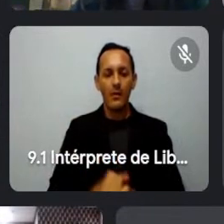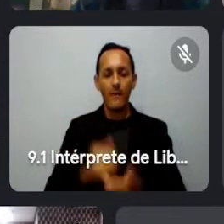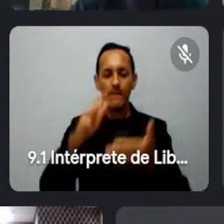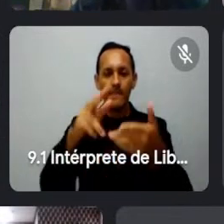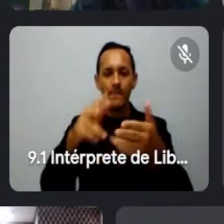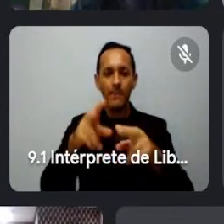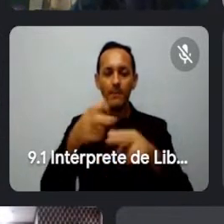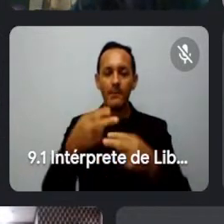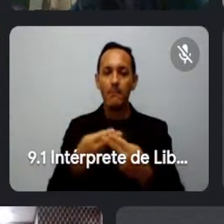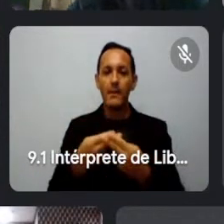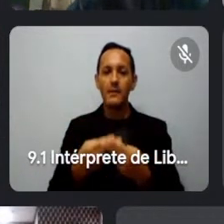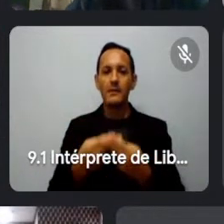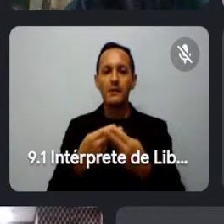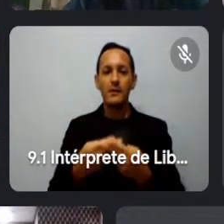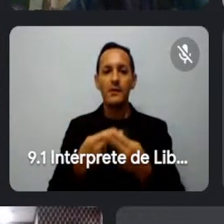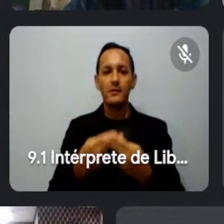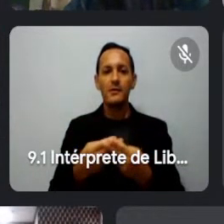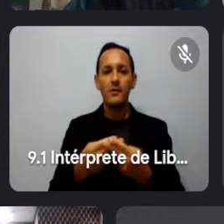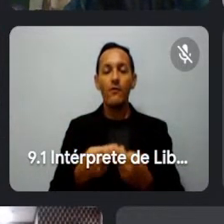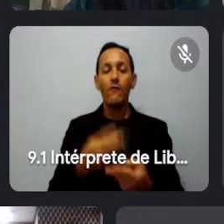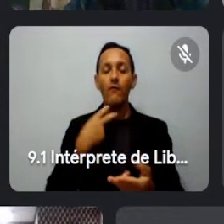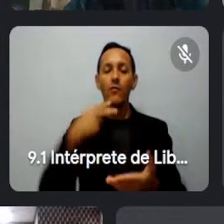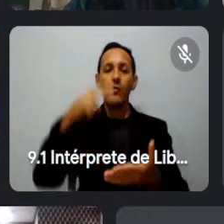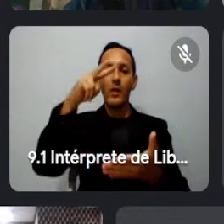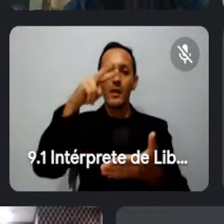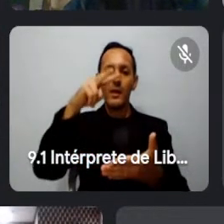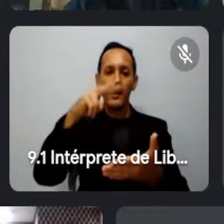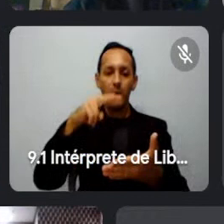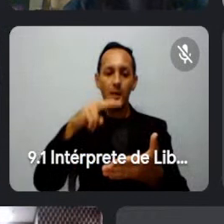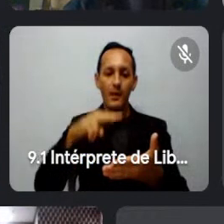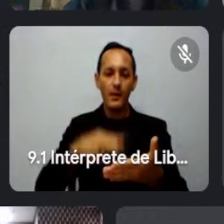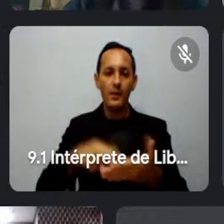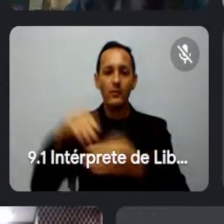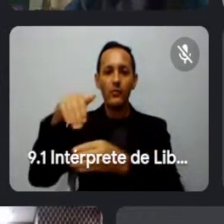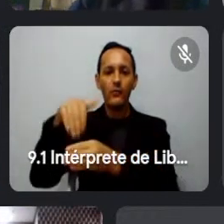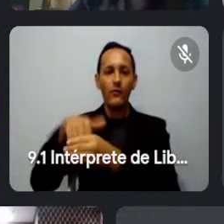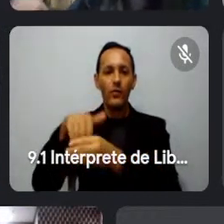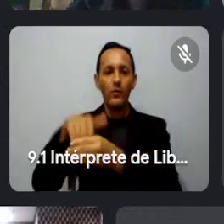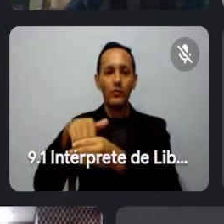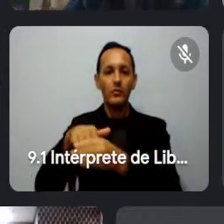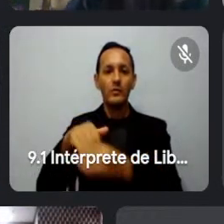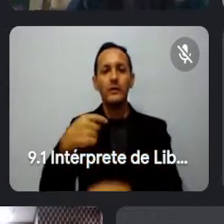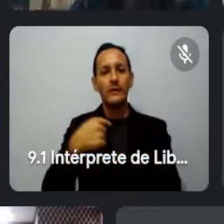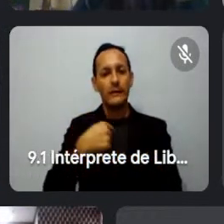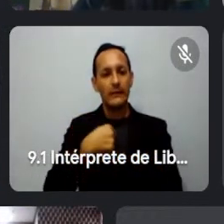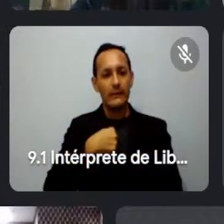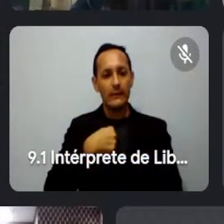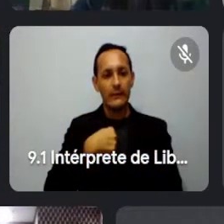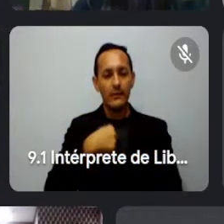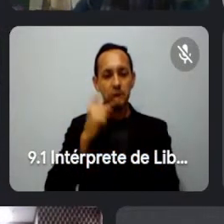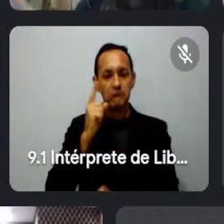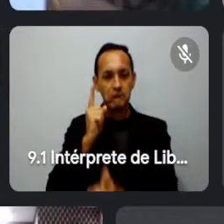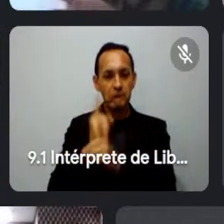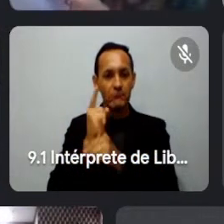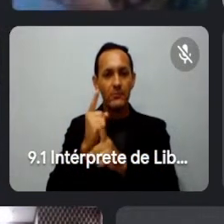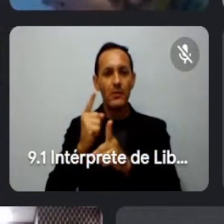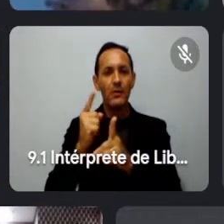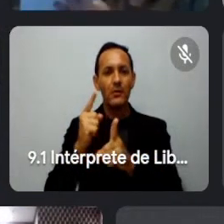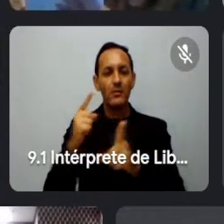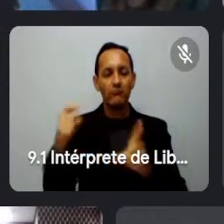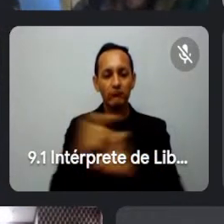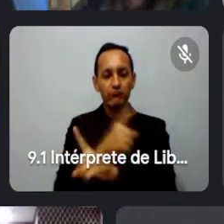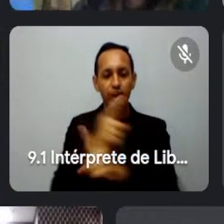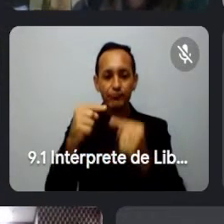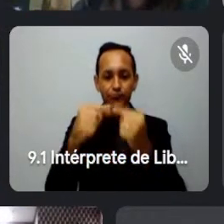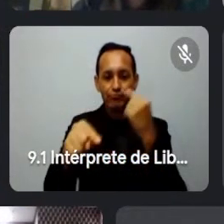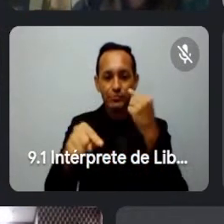paciência eu vou fazer uma pequena leitura do trecho do voto onde eu gosto a teia divergência